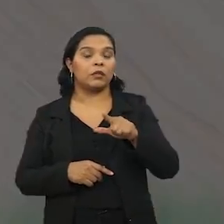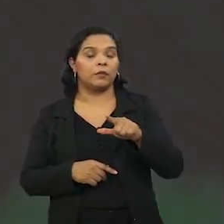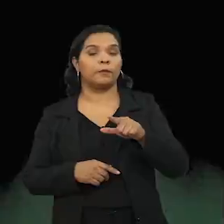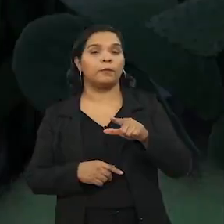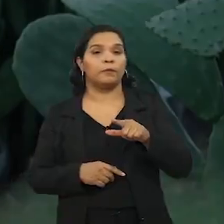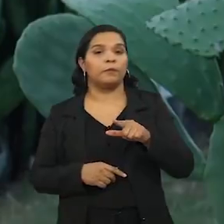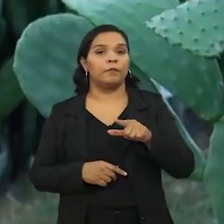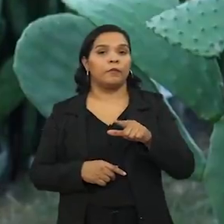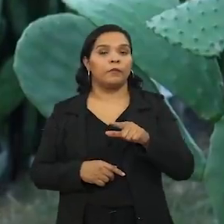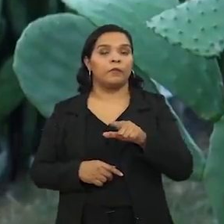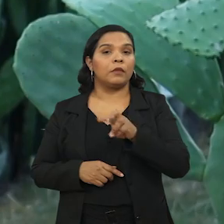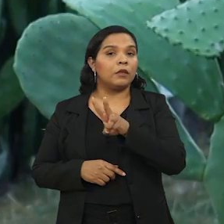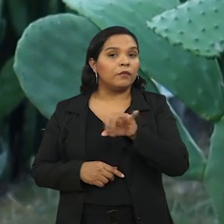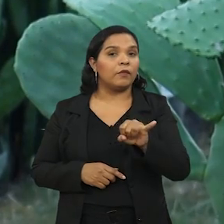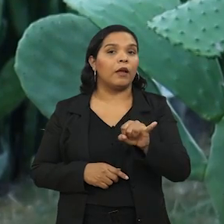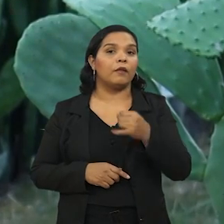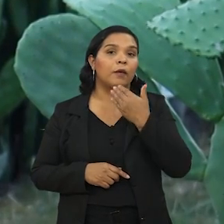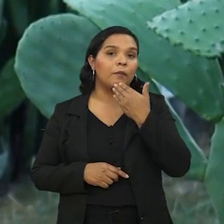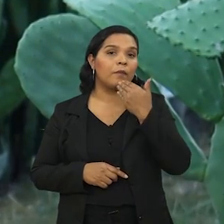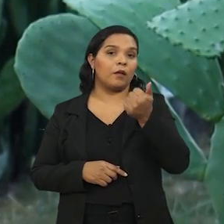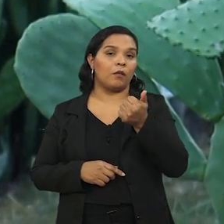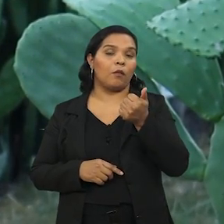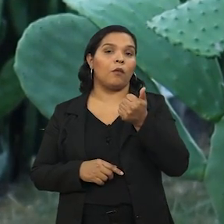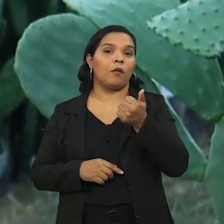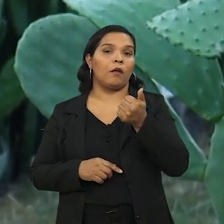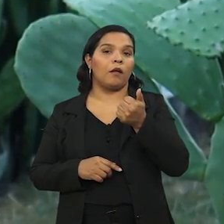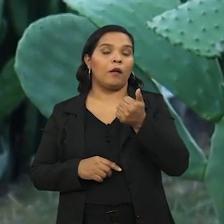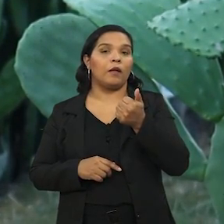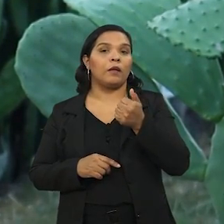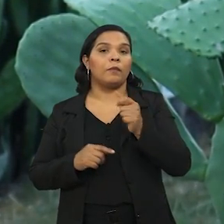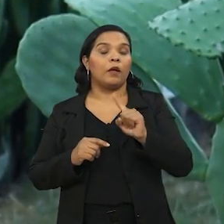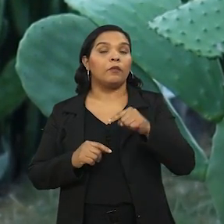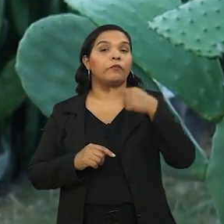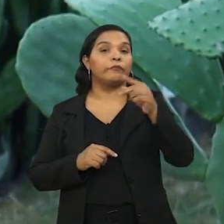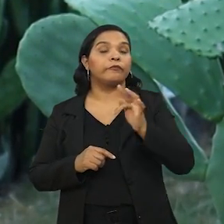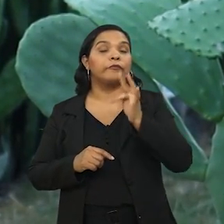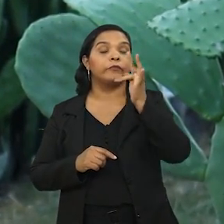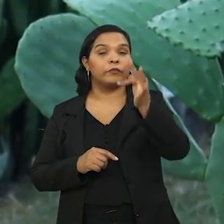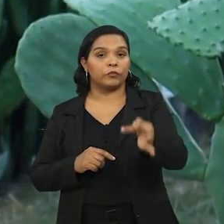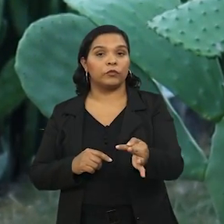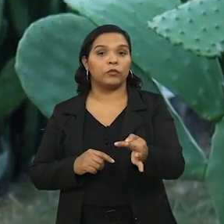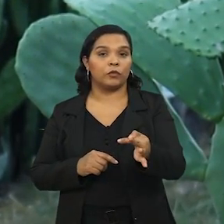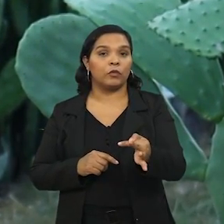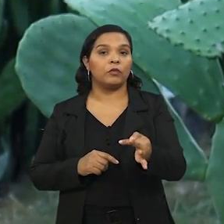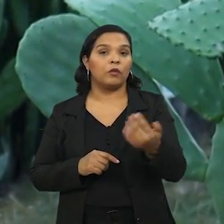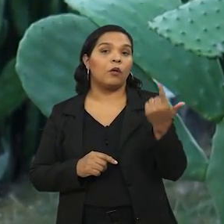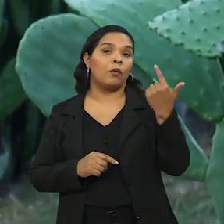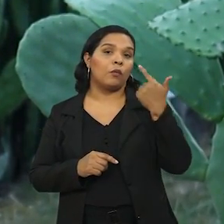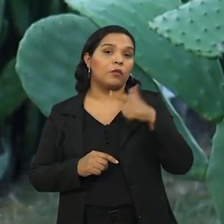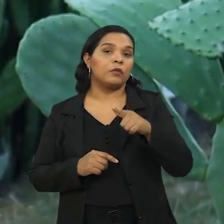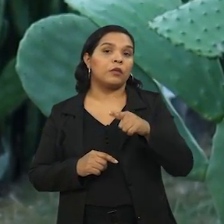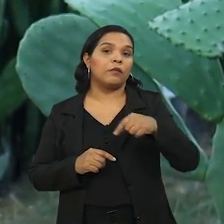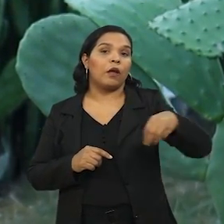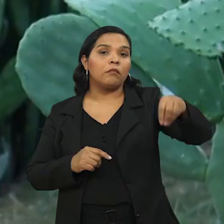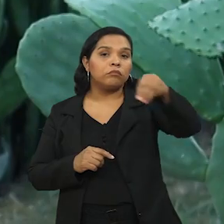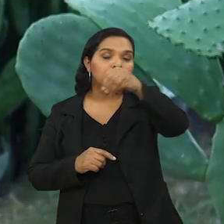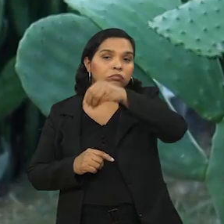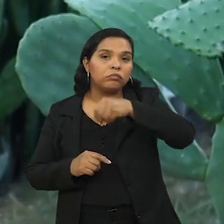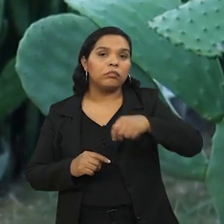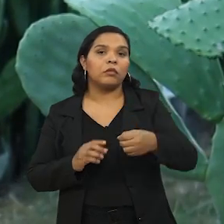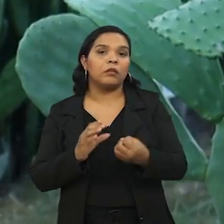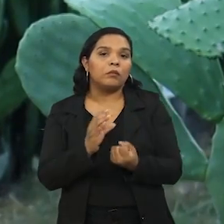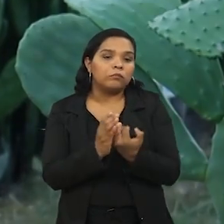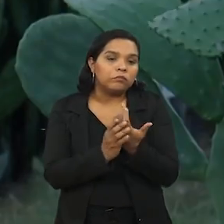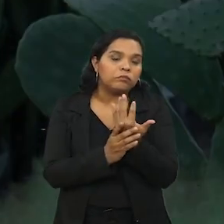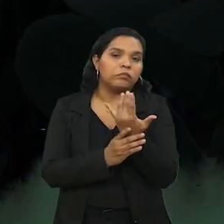nutrientes que vai quantificar melhor a exportação deles para posteriormente ser suprido na próxima adubação do